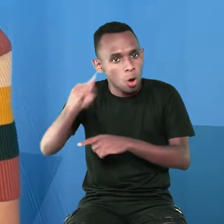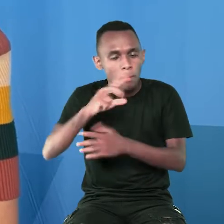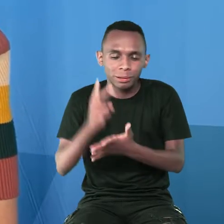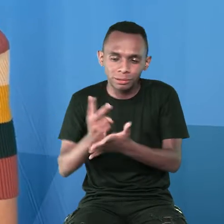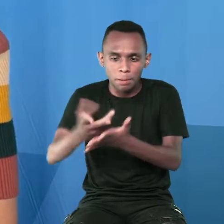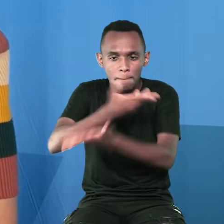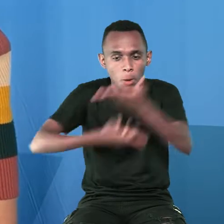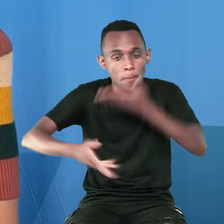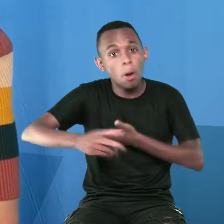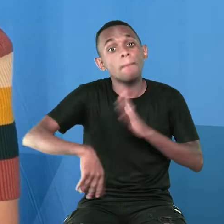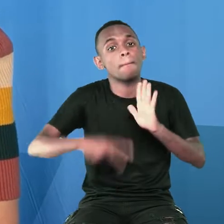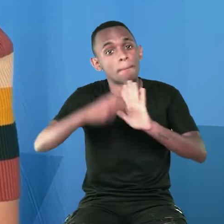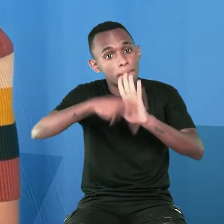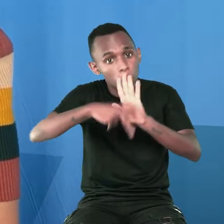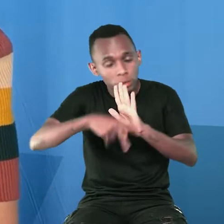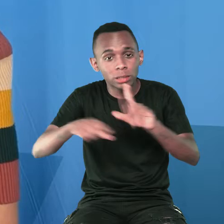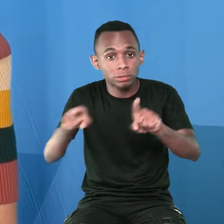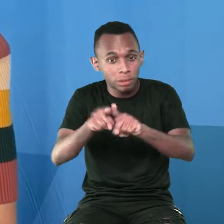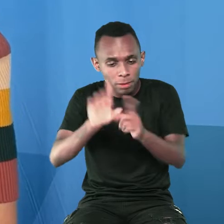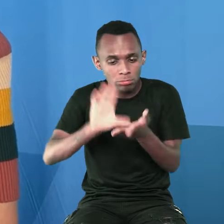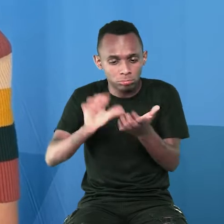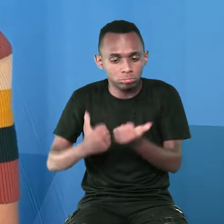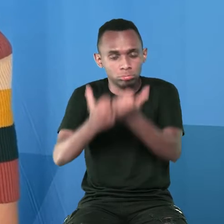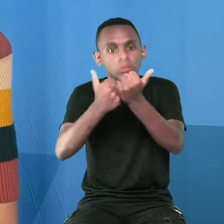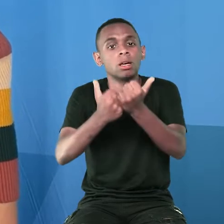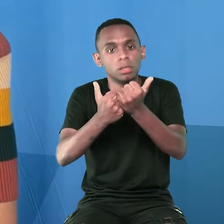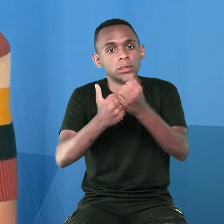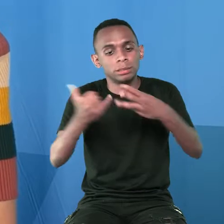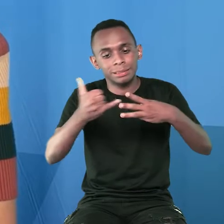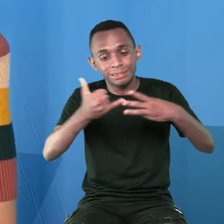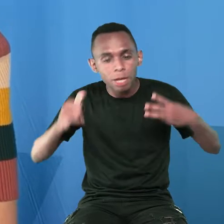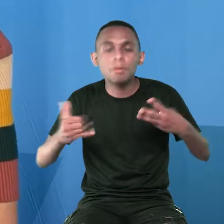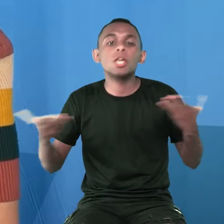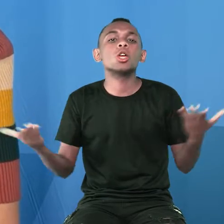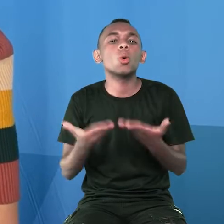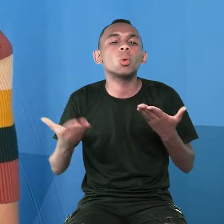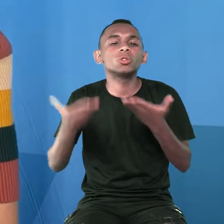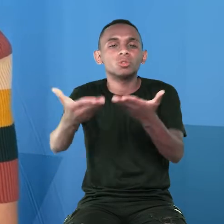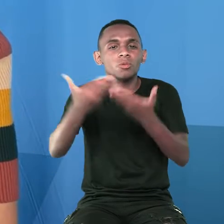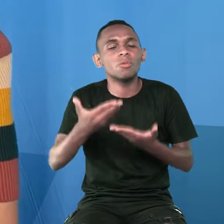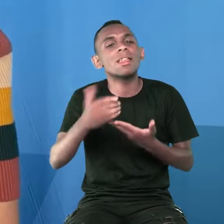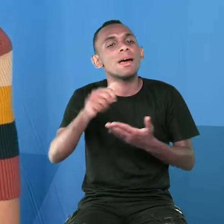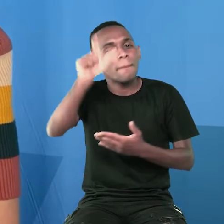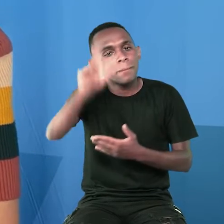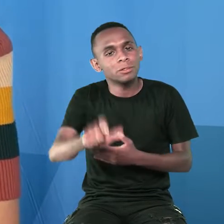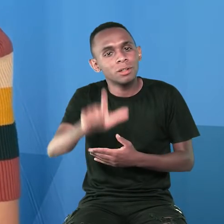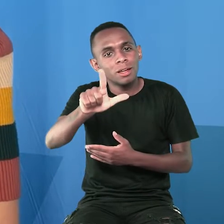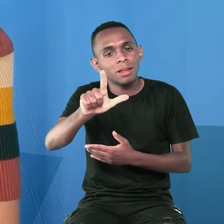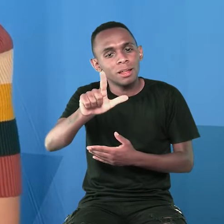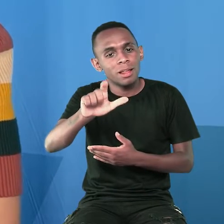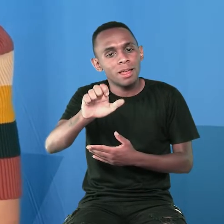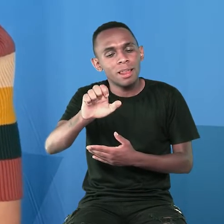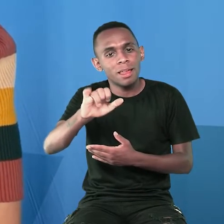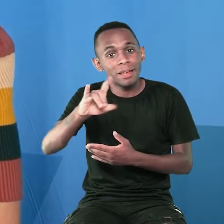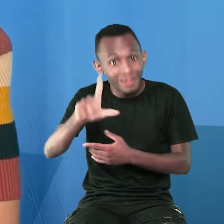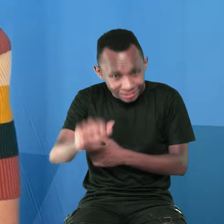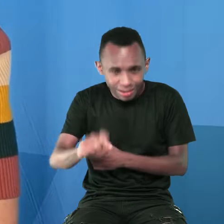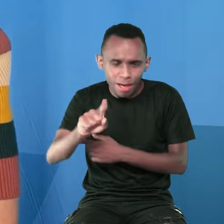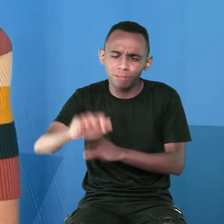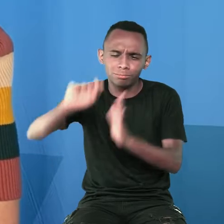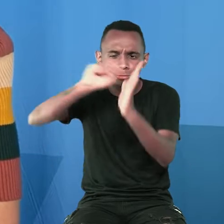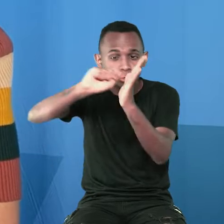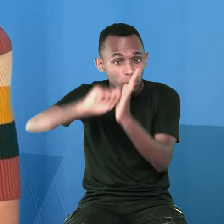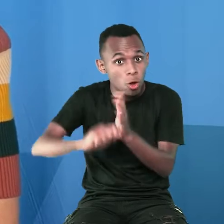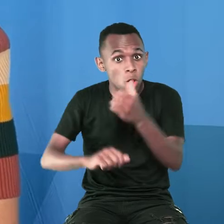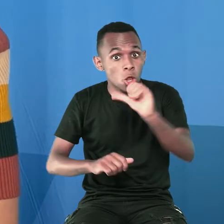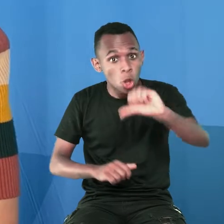Papo. Esse programa é um patrocínio da CEMIG e hoje a gente conversa aqui com a Leida Reis, a Leida, que é autora